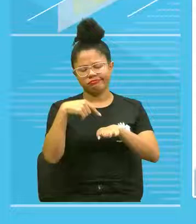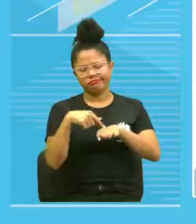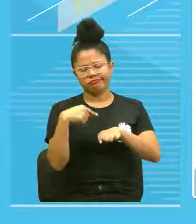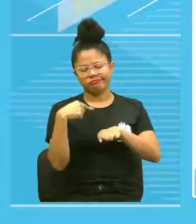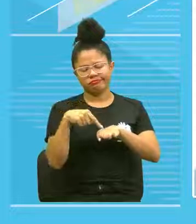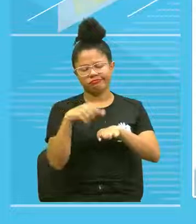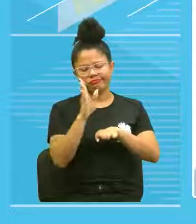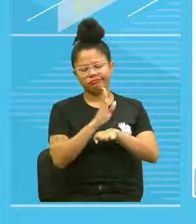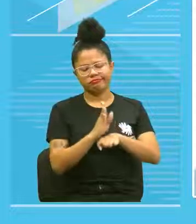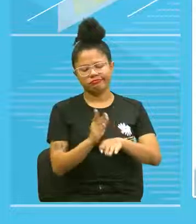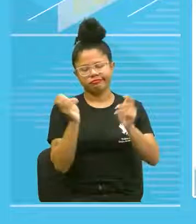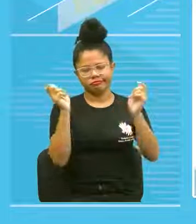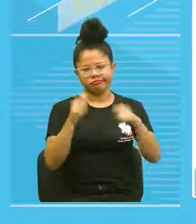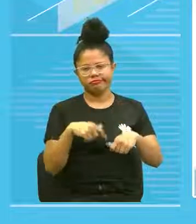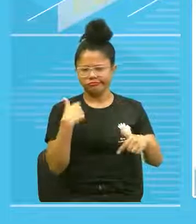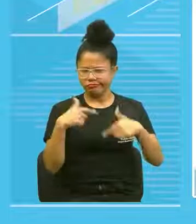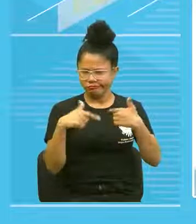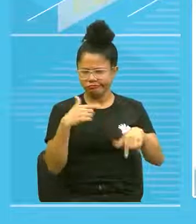produzir mais